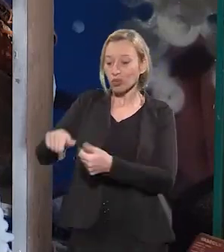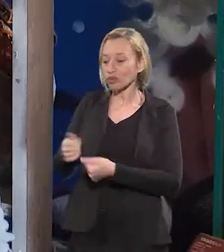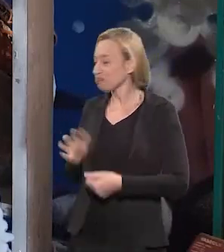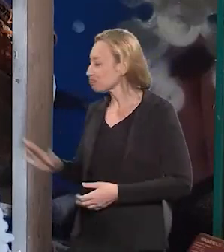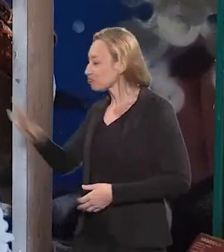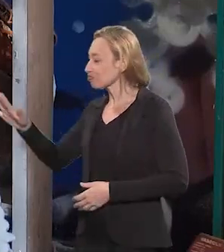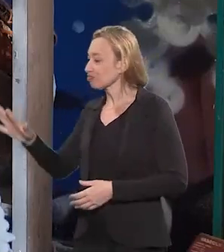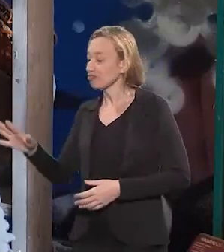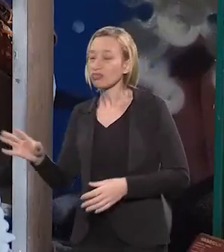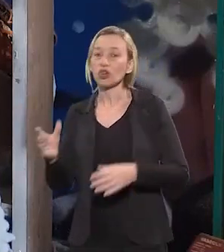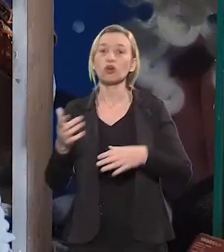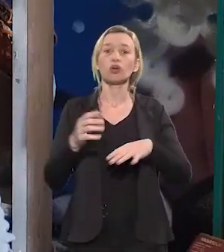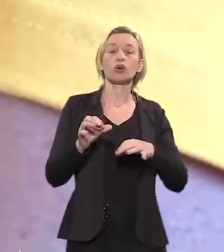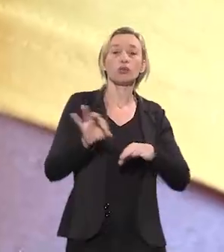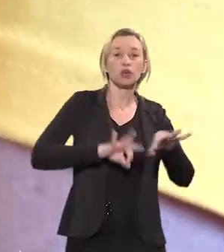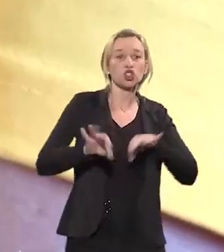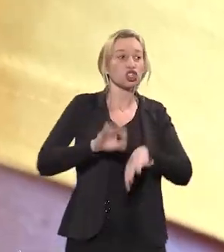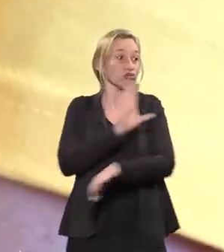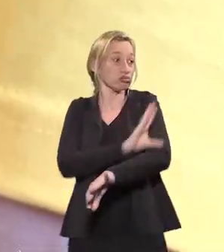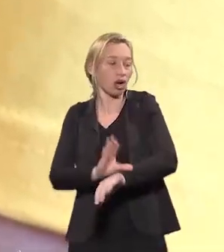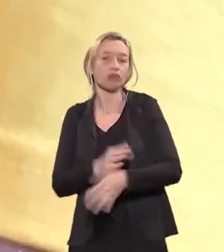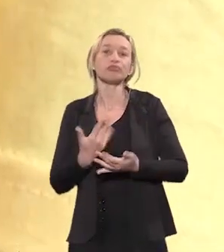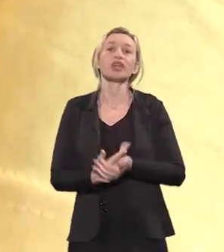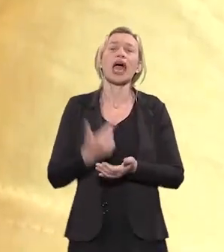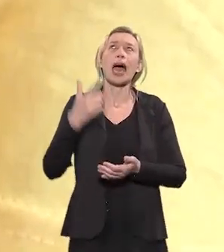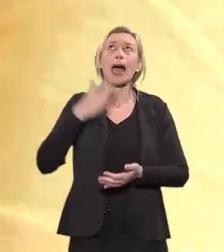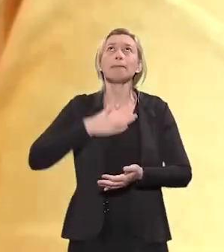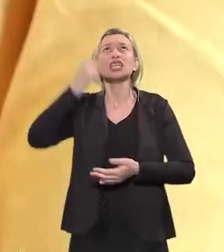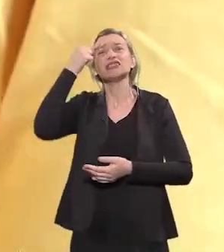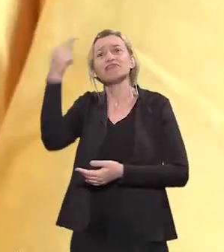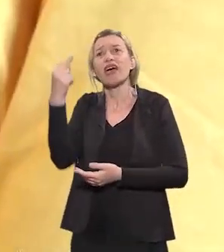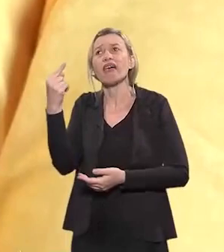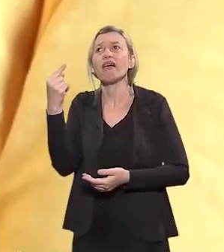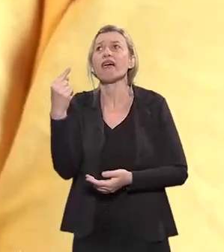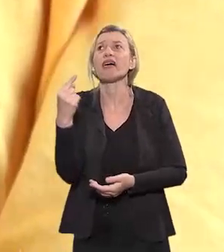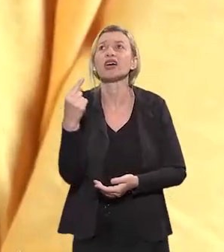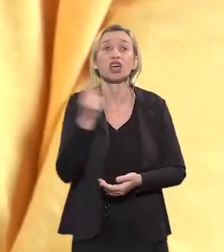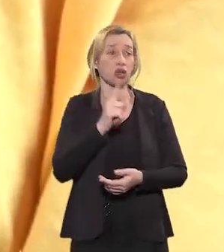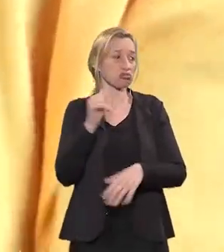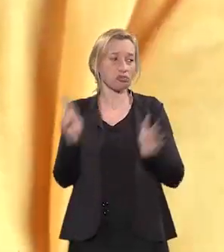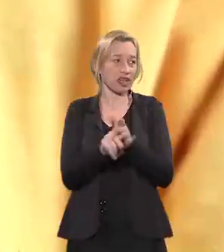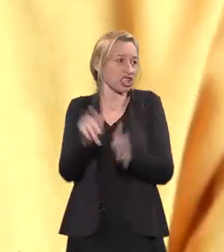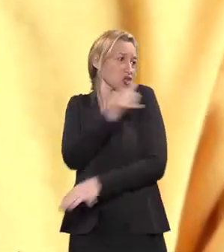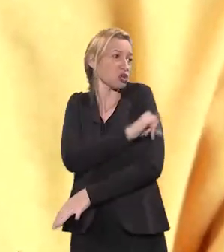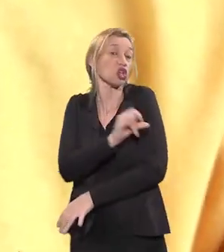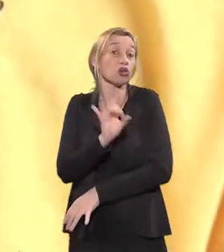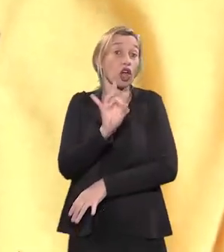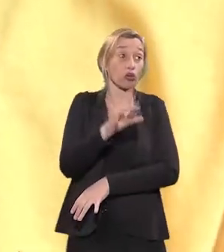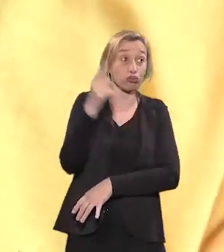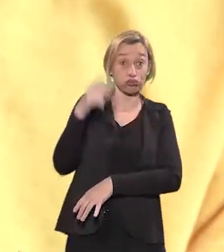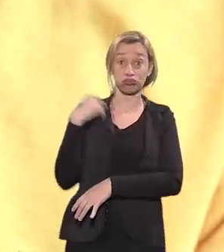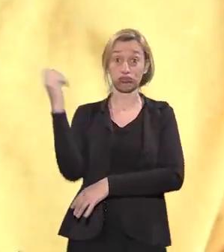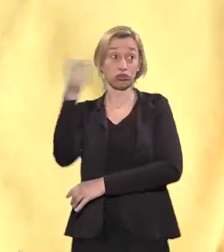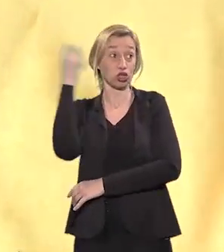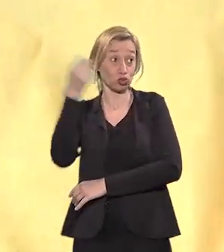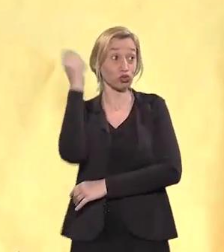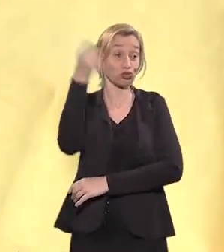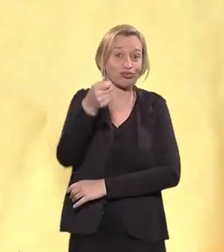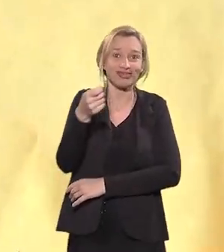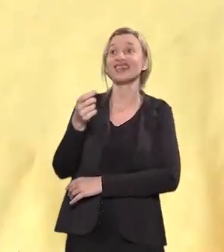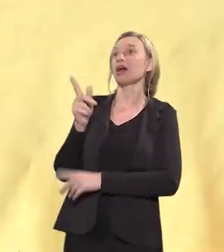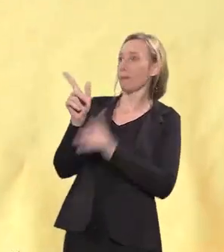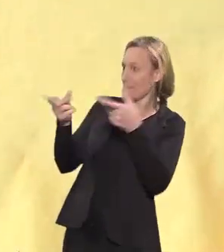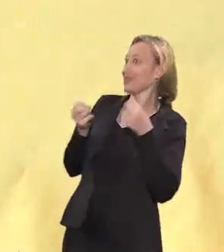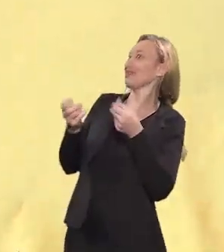Favela Mundo, ele surgiu como um projeto cultural. A minha ideia era... Eu não sou do Rio, eu sou gaúcho. Já deu para